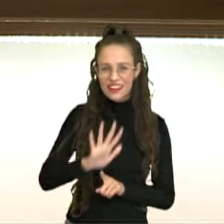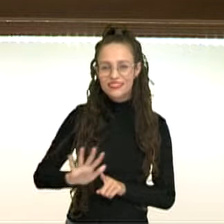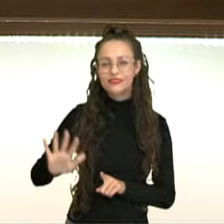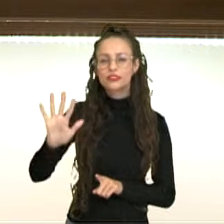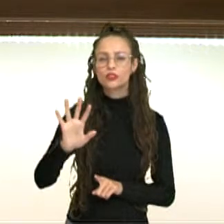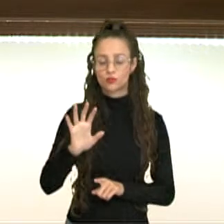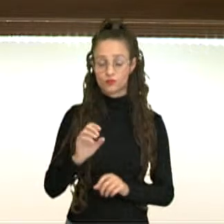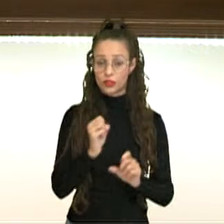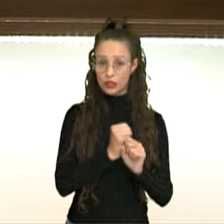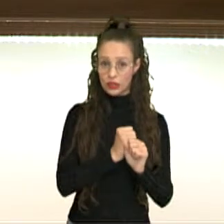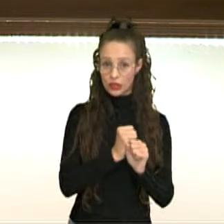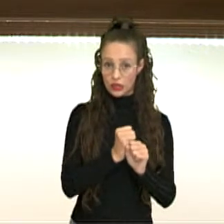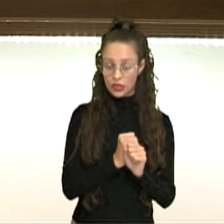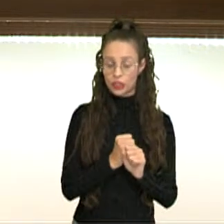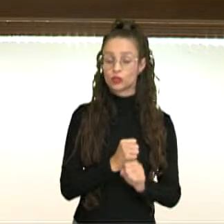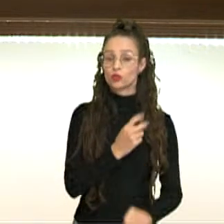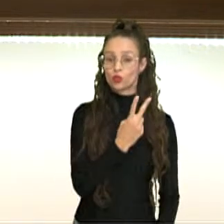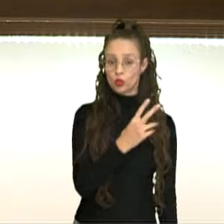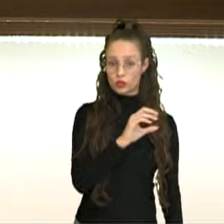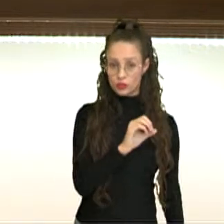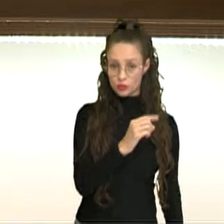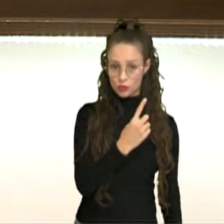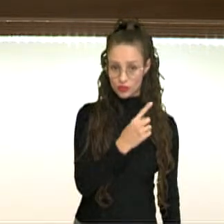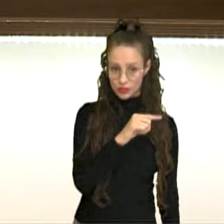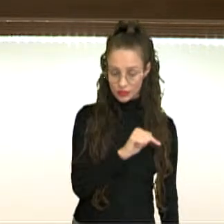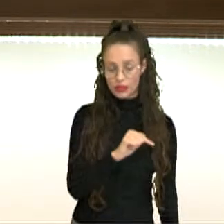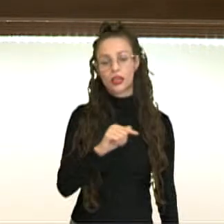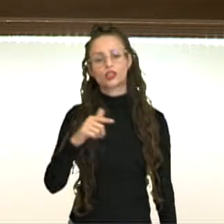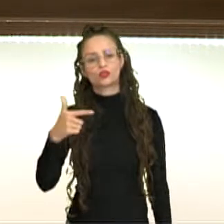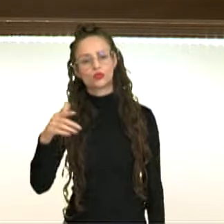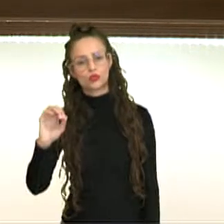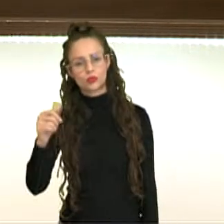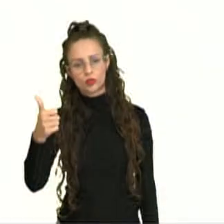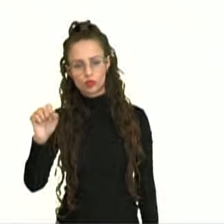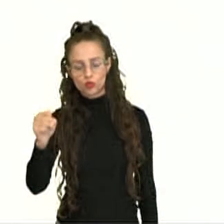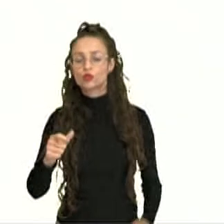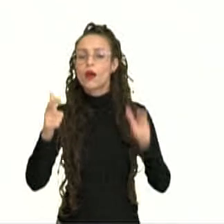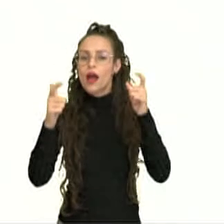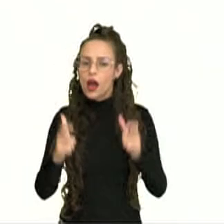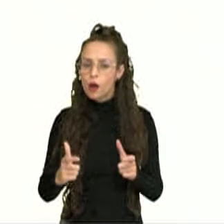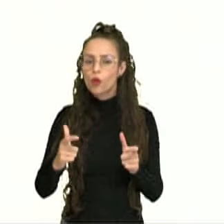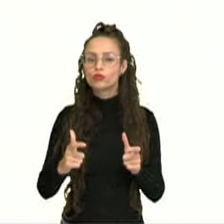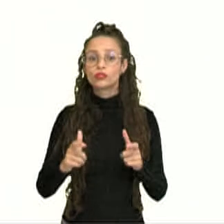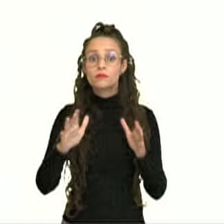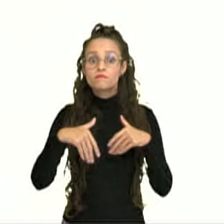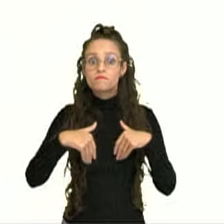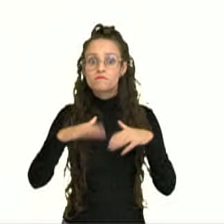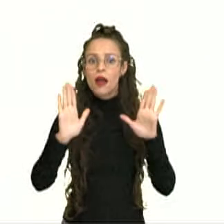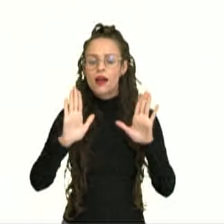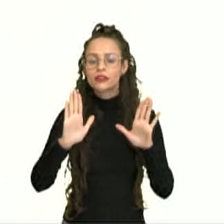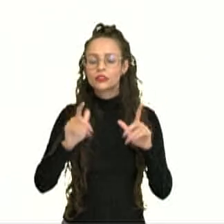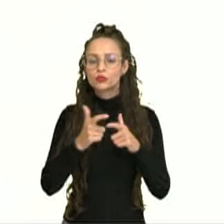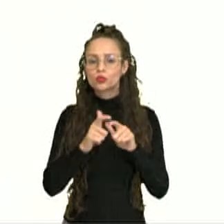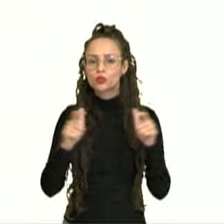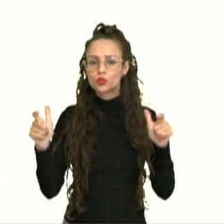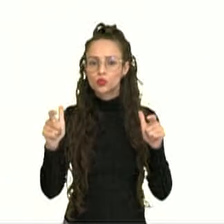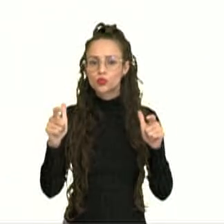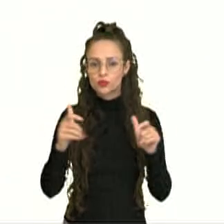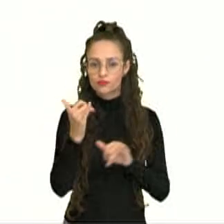2017 e 2018, a região em que o acesso à internet cresceu foi a